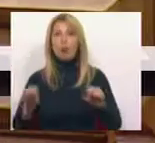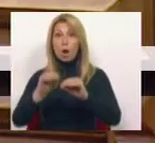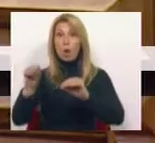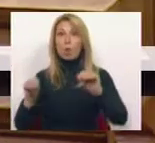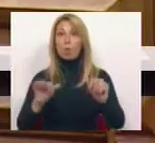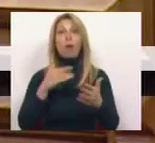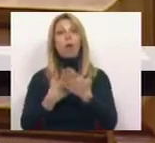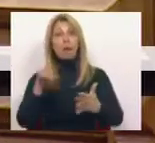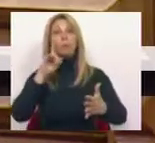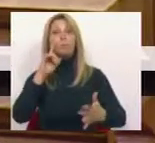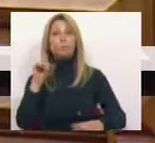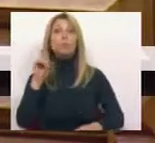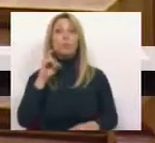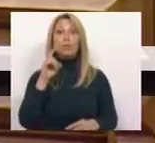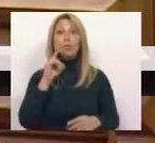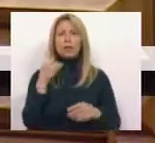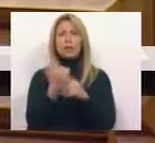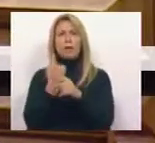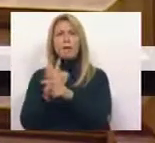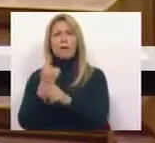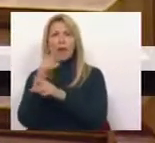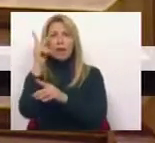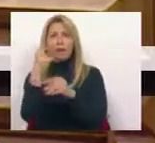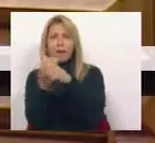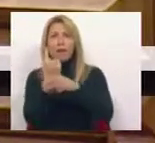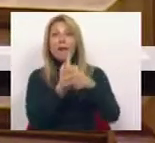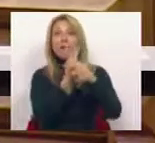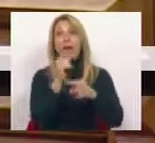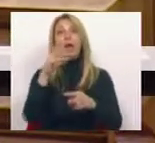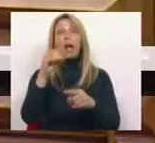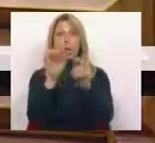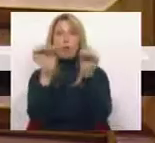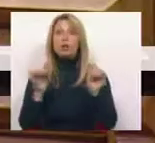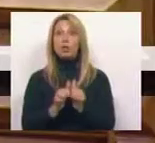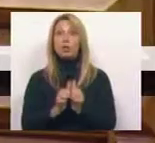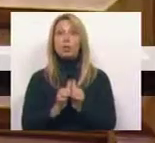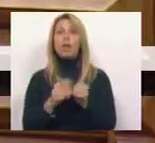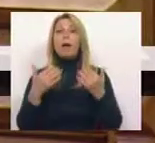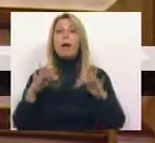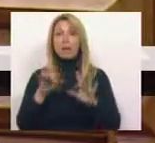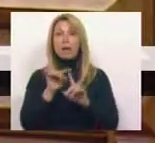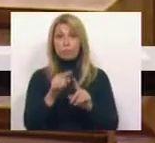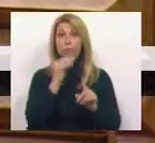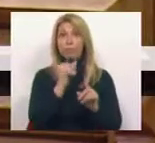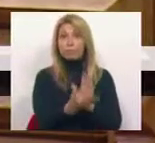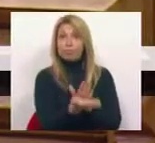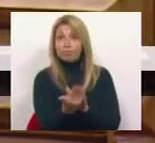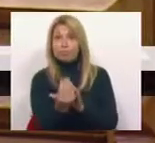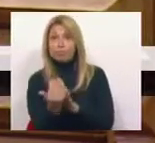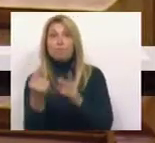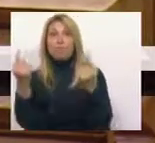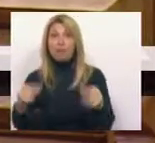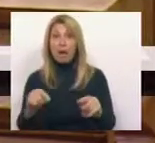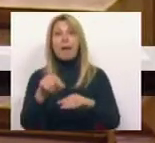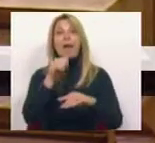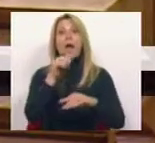garantir a preservação e a salvaguarda das espécies e dos ecossistemas. Ocorre que o assoreamento a que se encontra sujeito à Ria de Aveiro